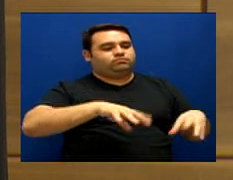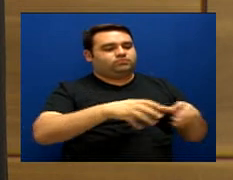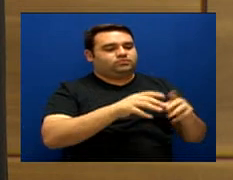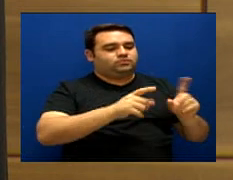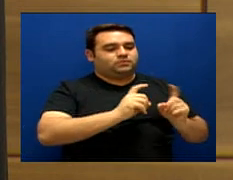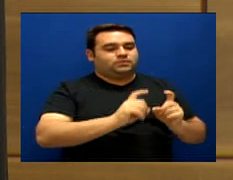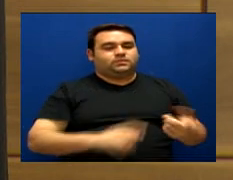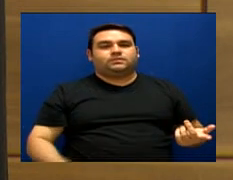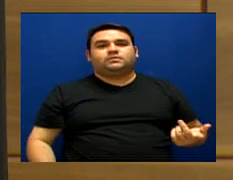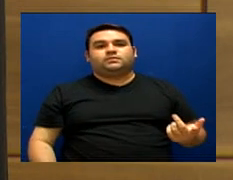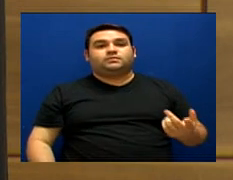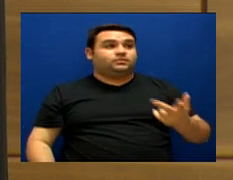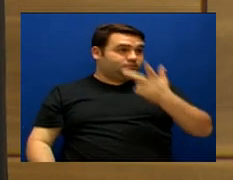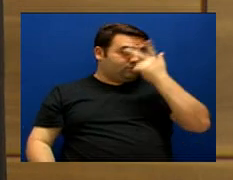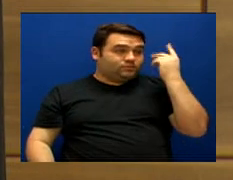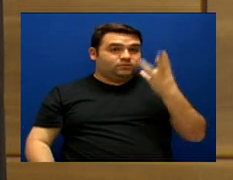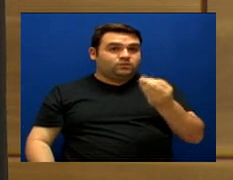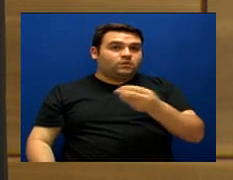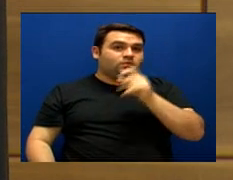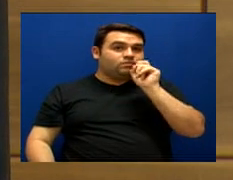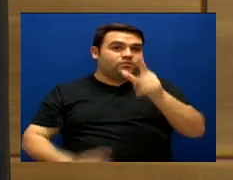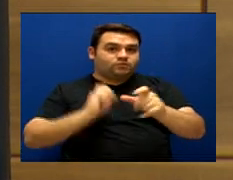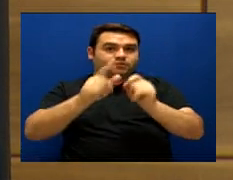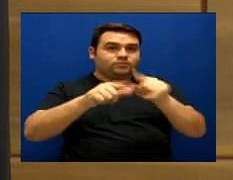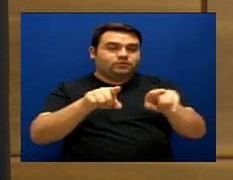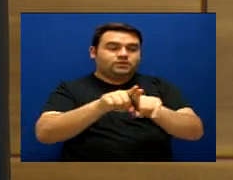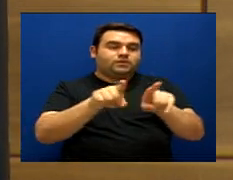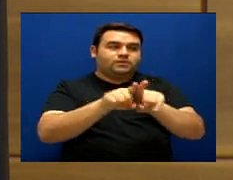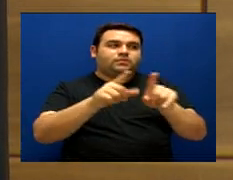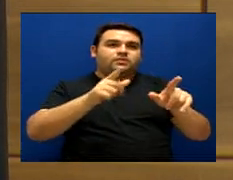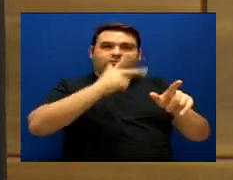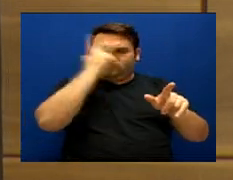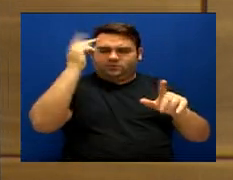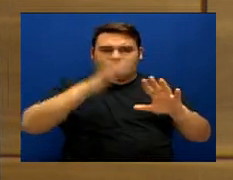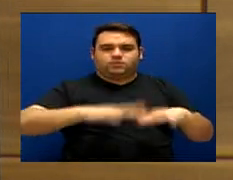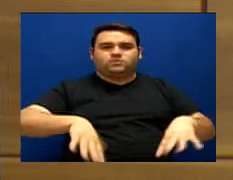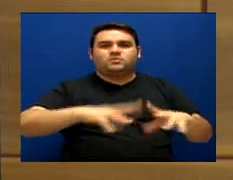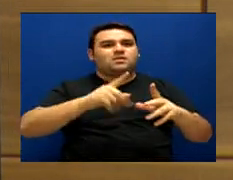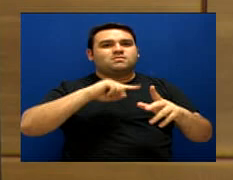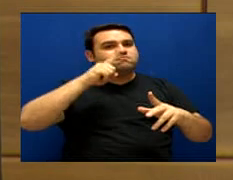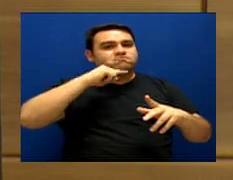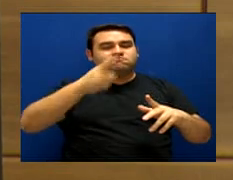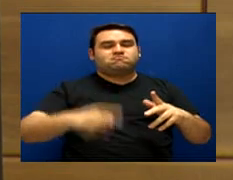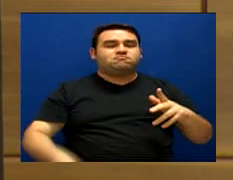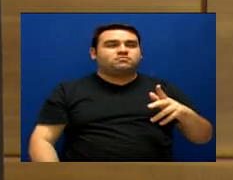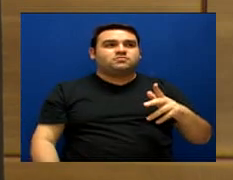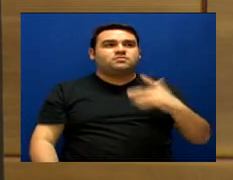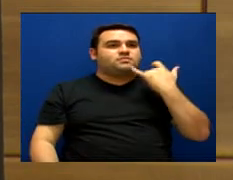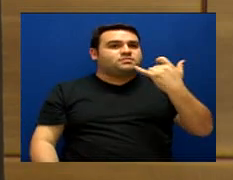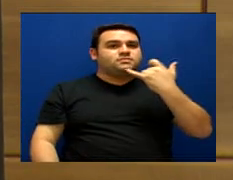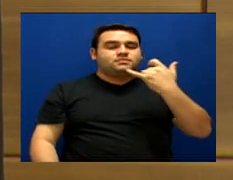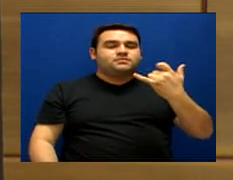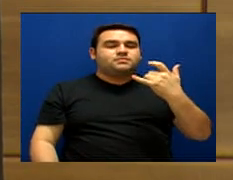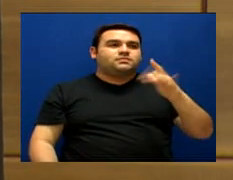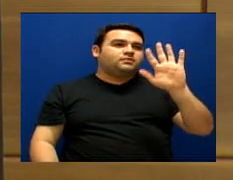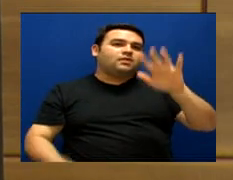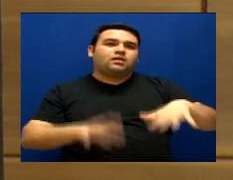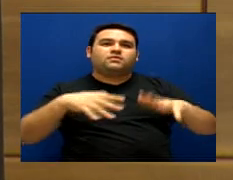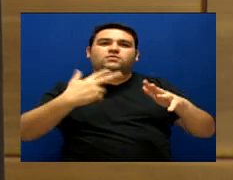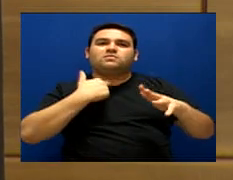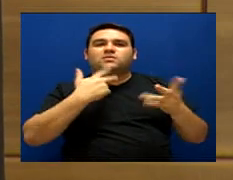comissão. Muitas denúncias, além das pessoas não conseguirem realizá-las por esses meios de